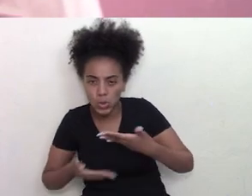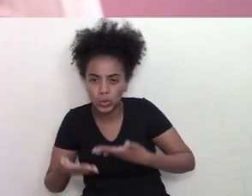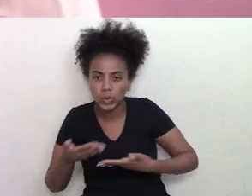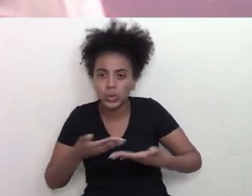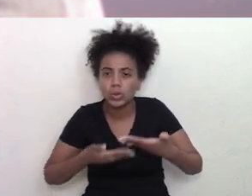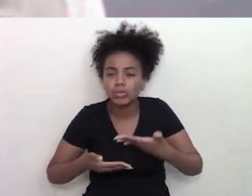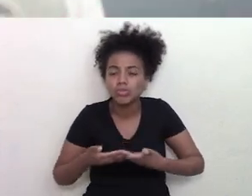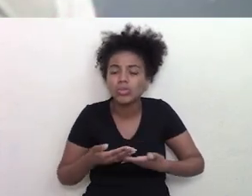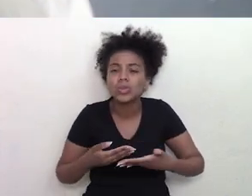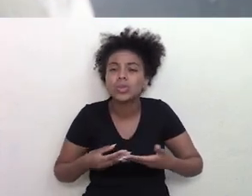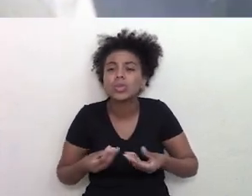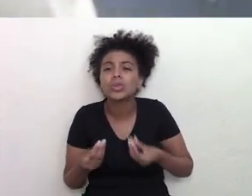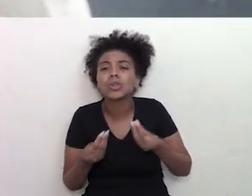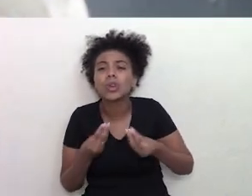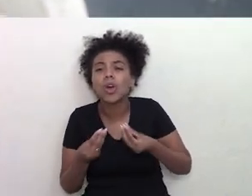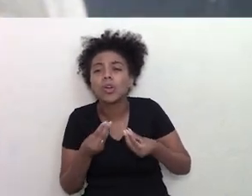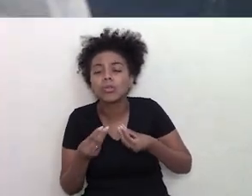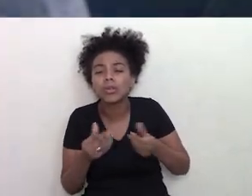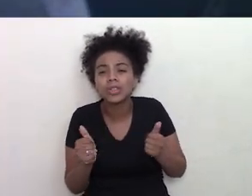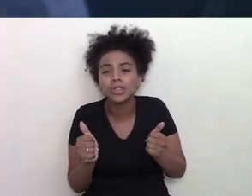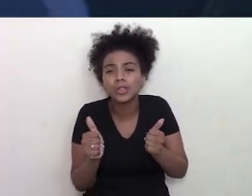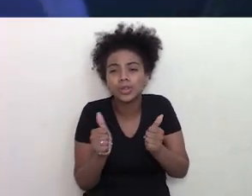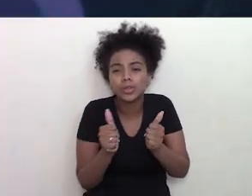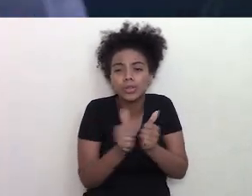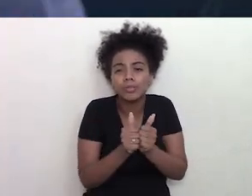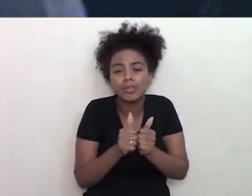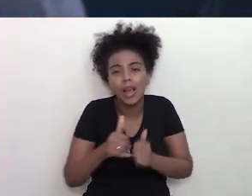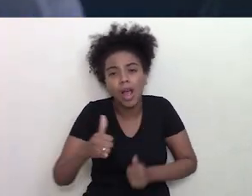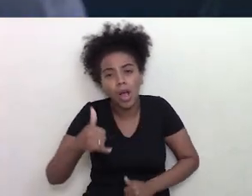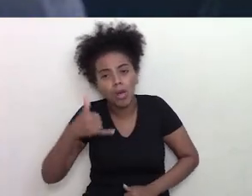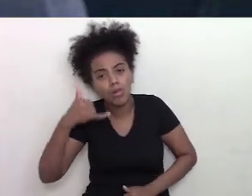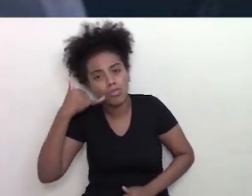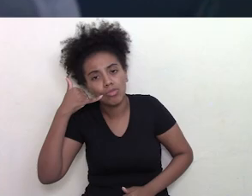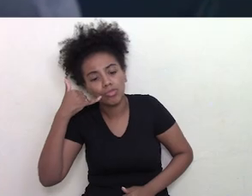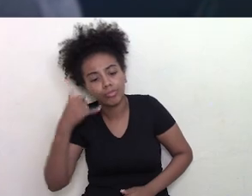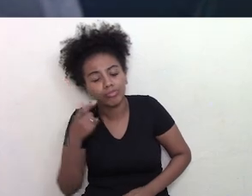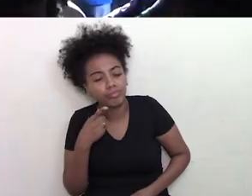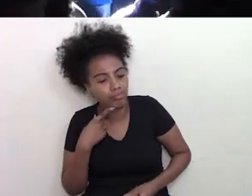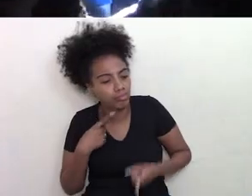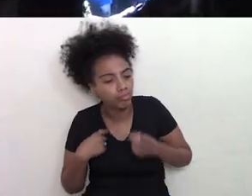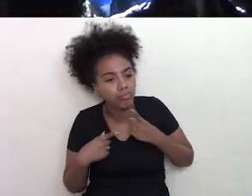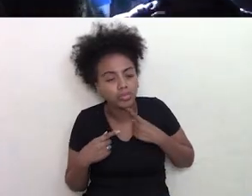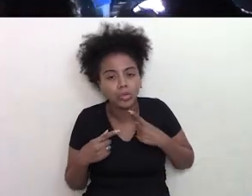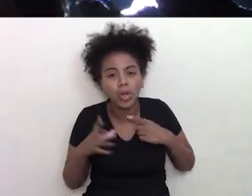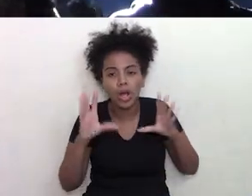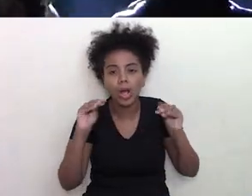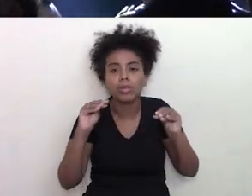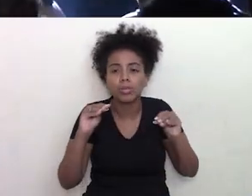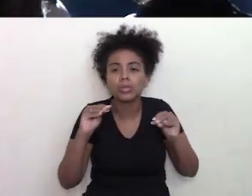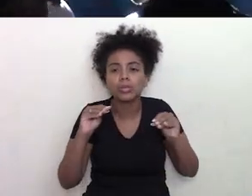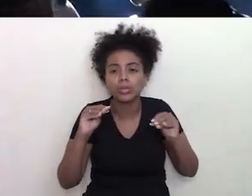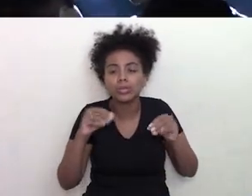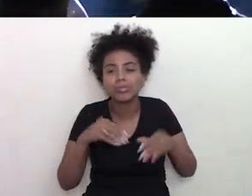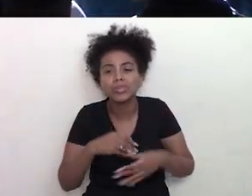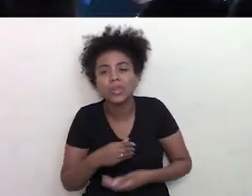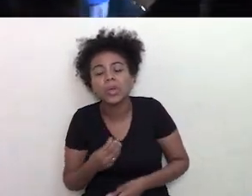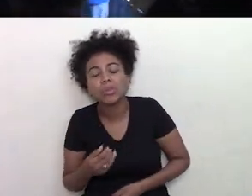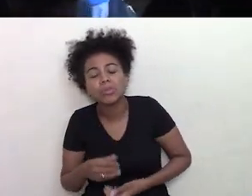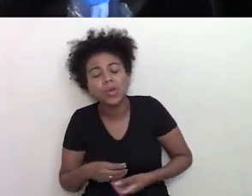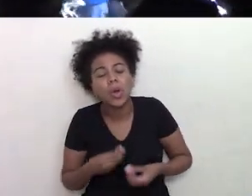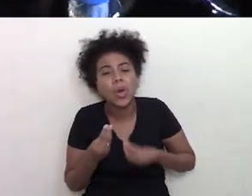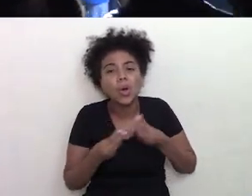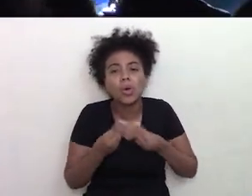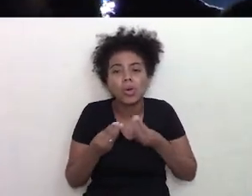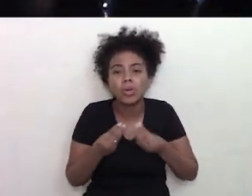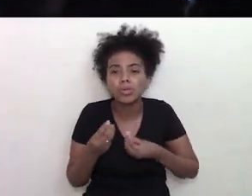completar e estar com você. Se ele nem liga nem pra desejar uma boa noite a saber como está. Por isso